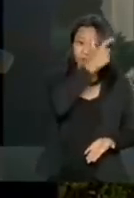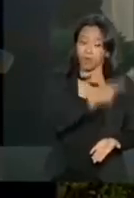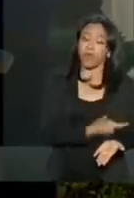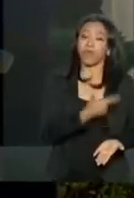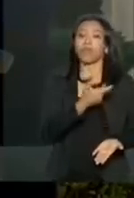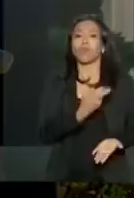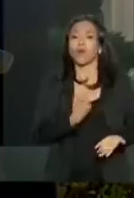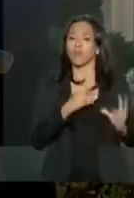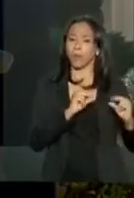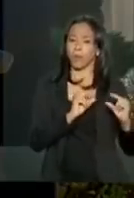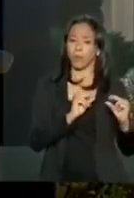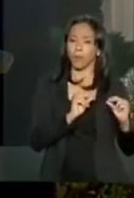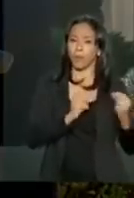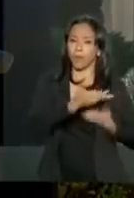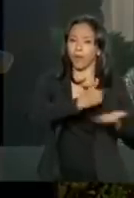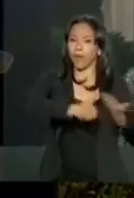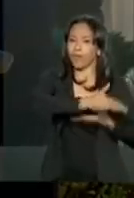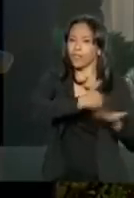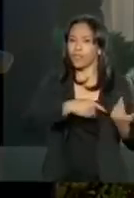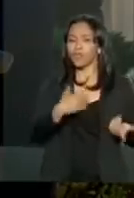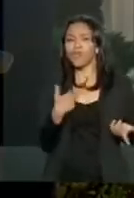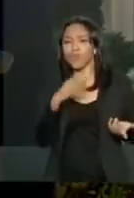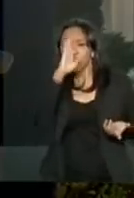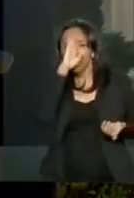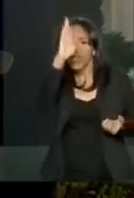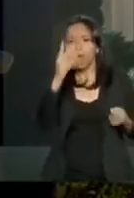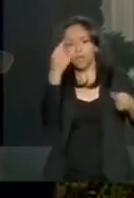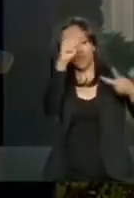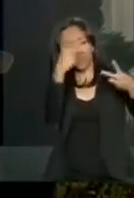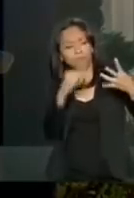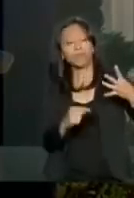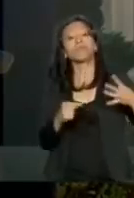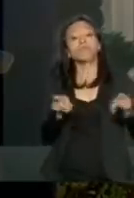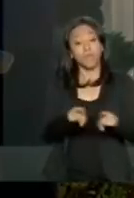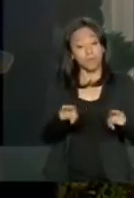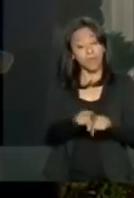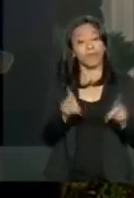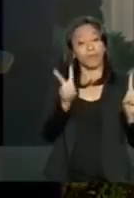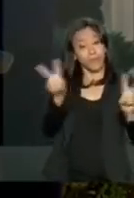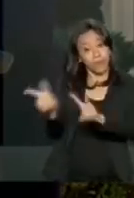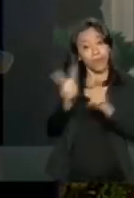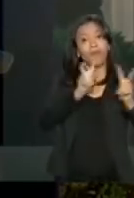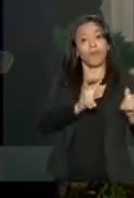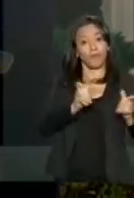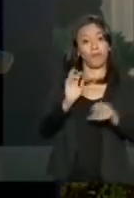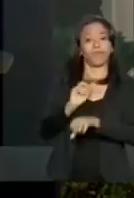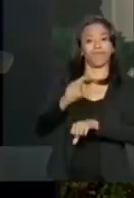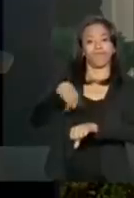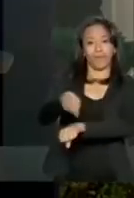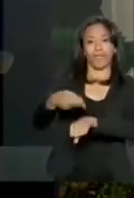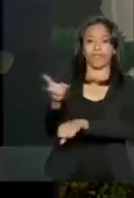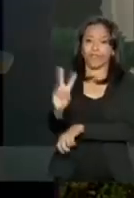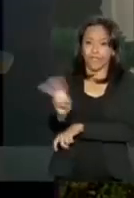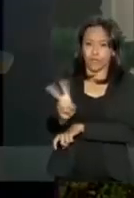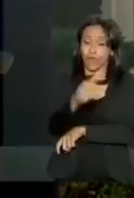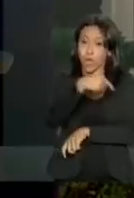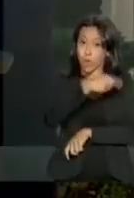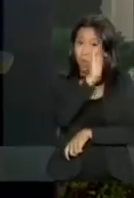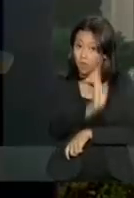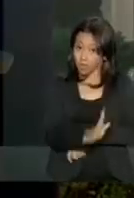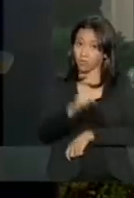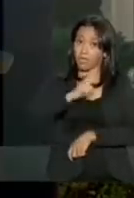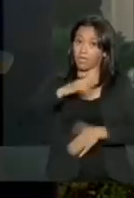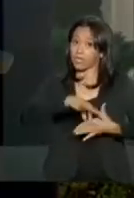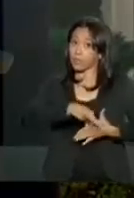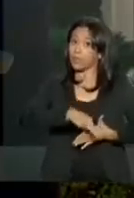das nossas prioridades mútuas, incluindo a Venezuela. O Brasil tem sido um líder em apoio